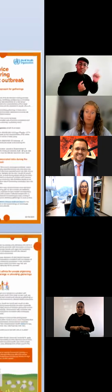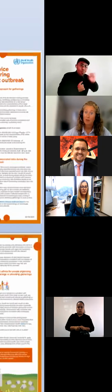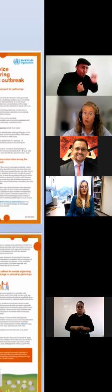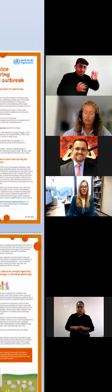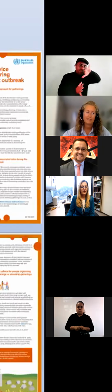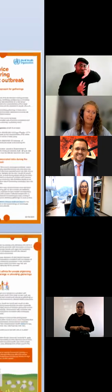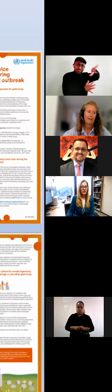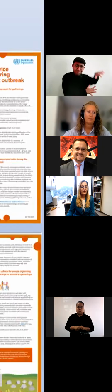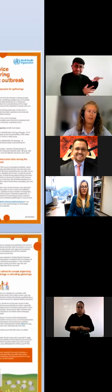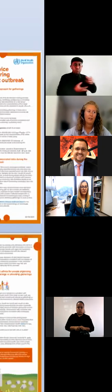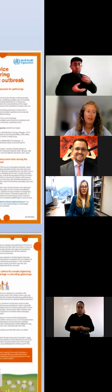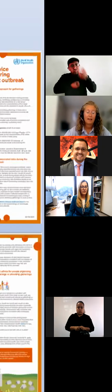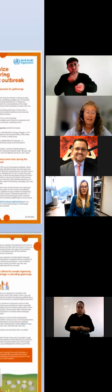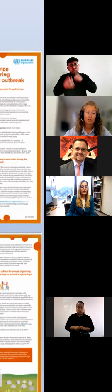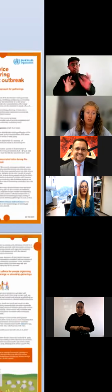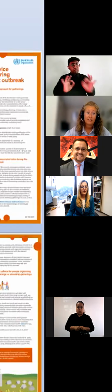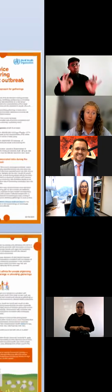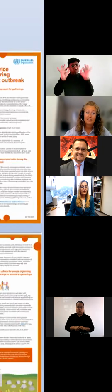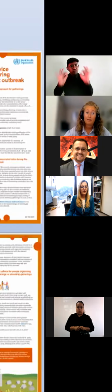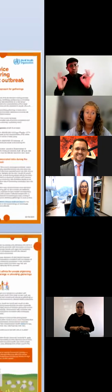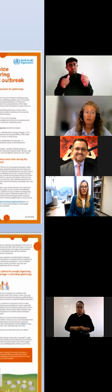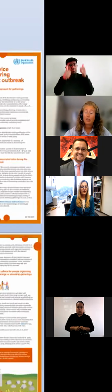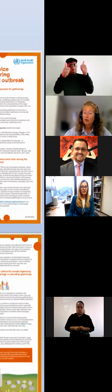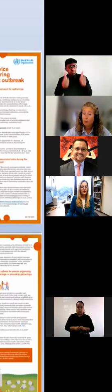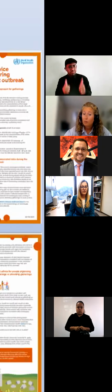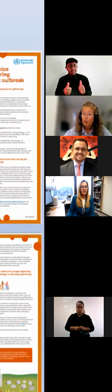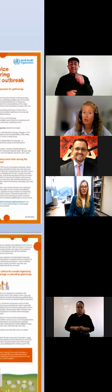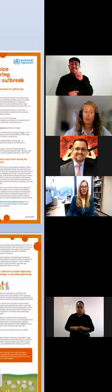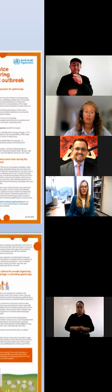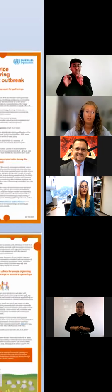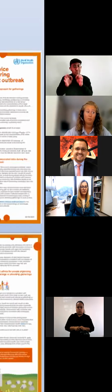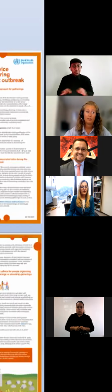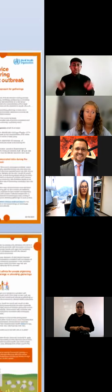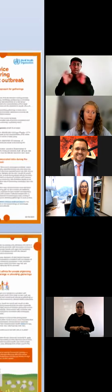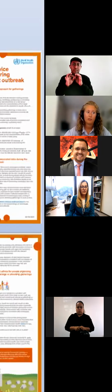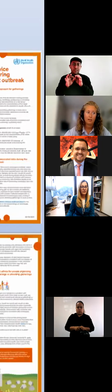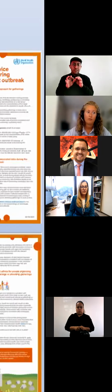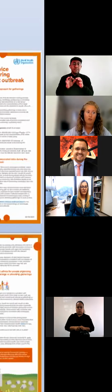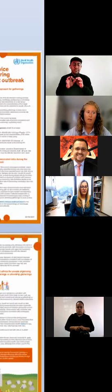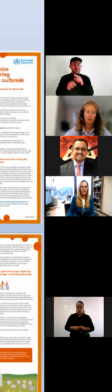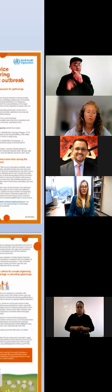essas informações erradas sejam contrarrestadas. As reuniões devem ser